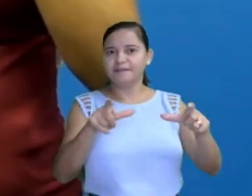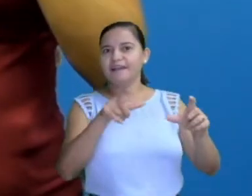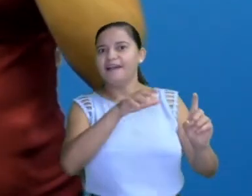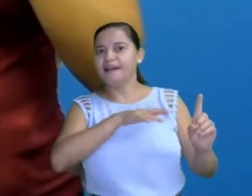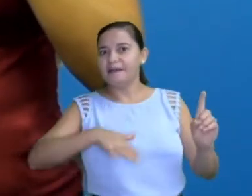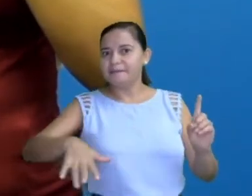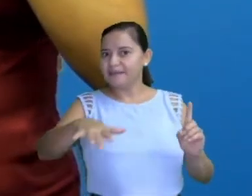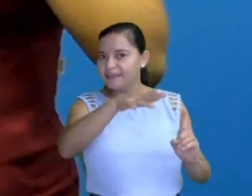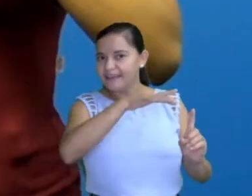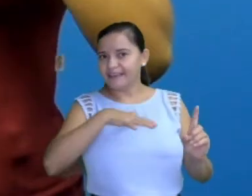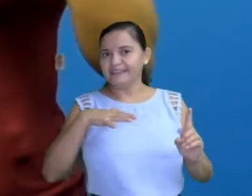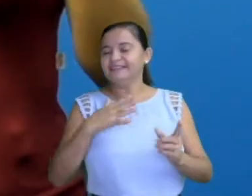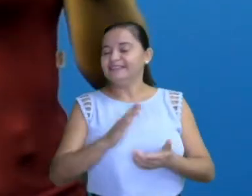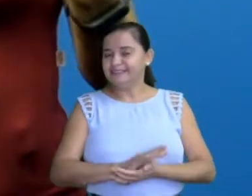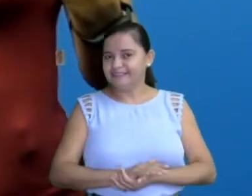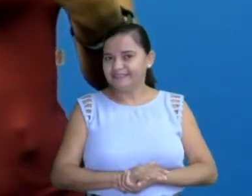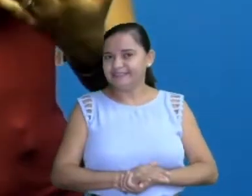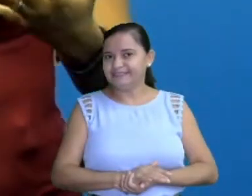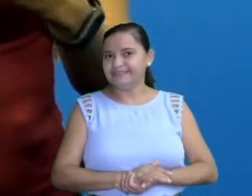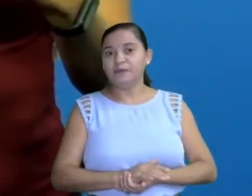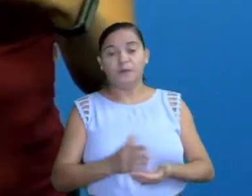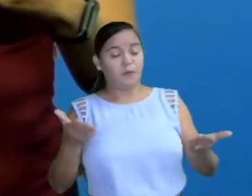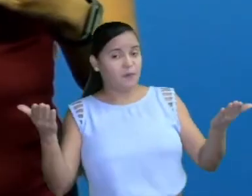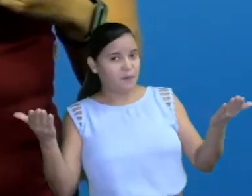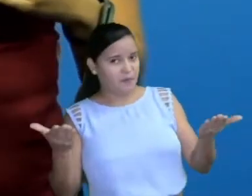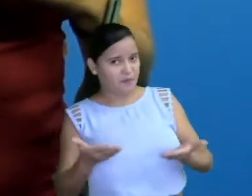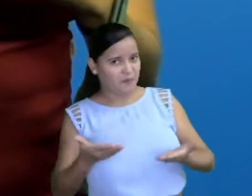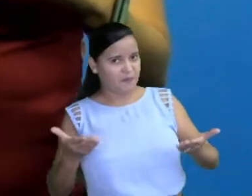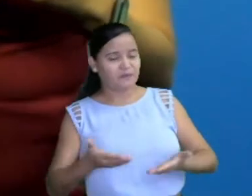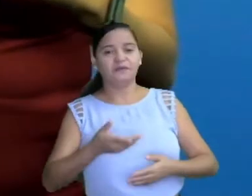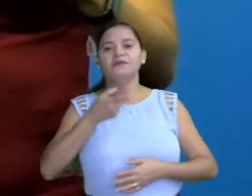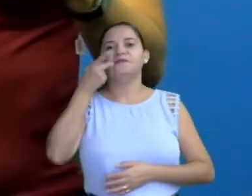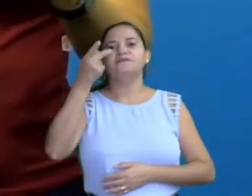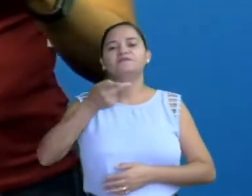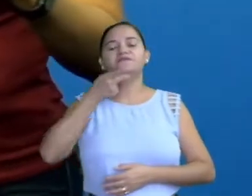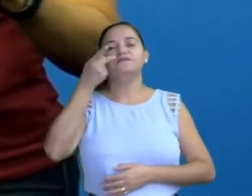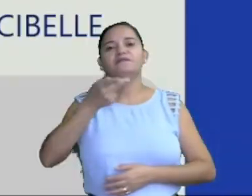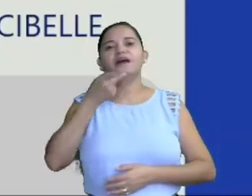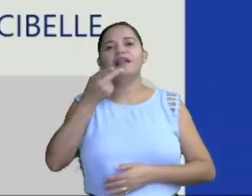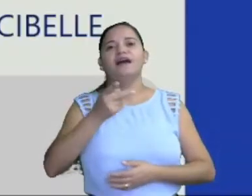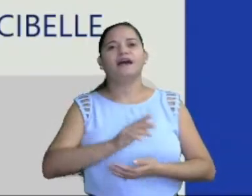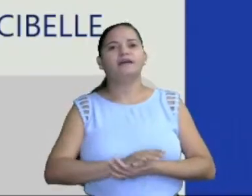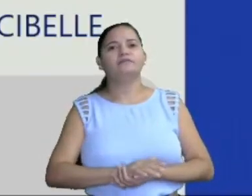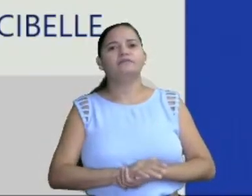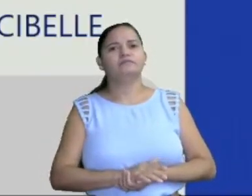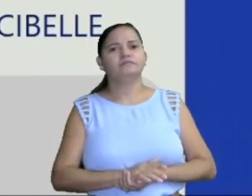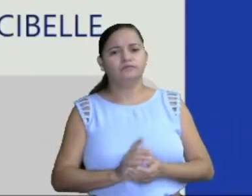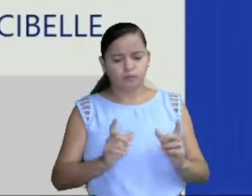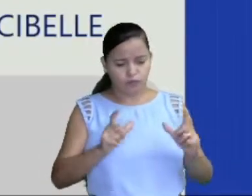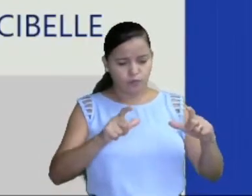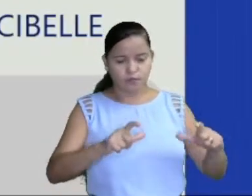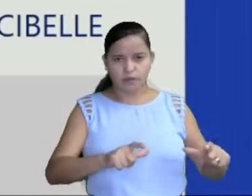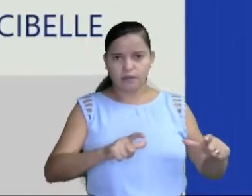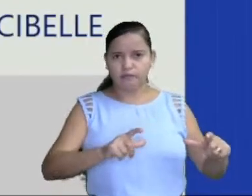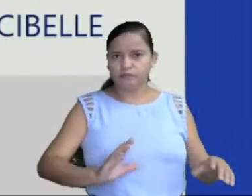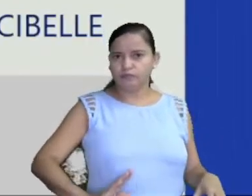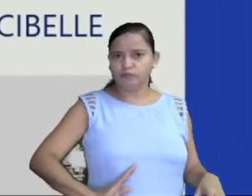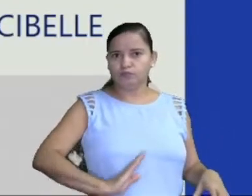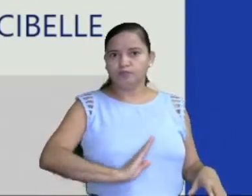foi? Então, hoje nós vamos falar sobre os espaços públicos e os espaços